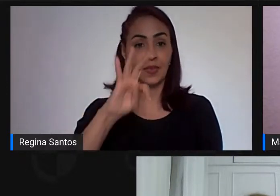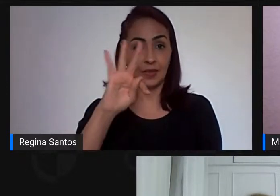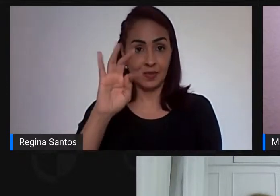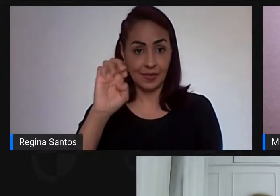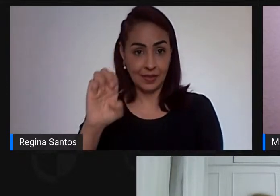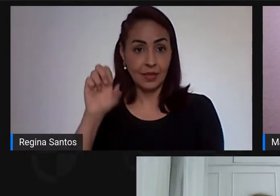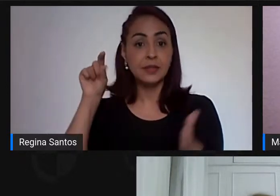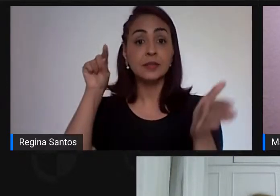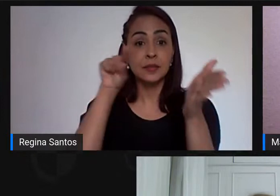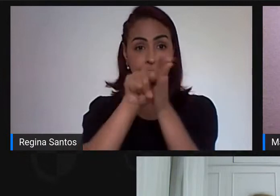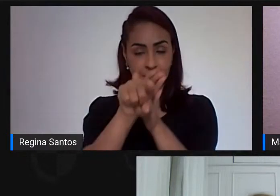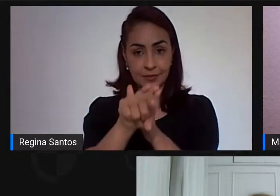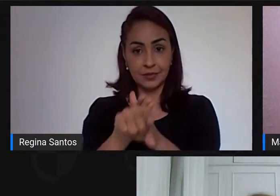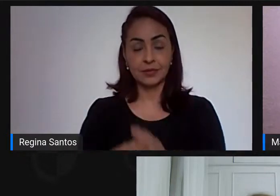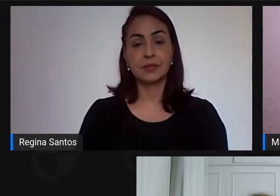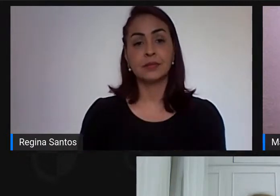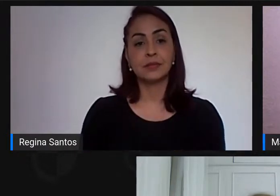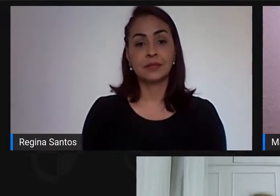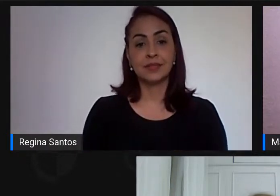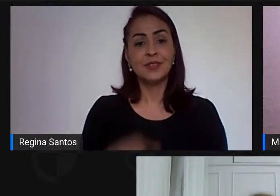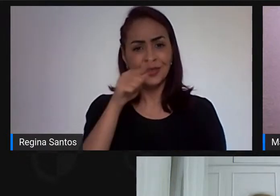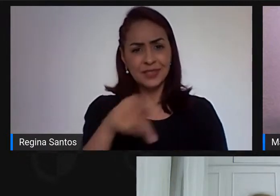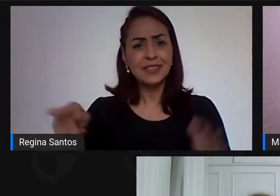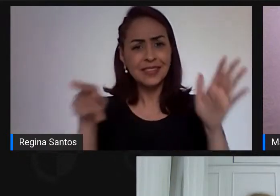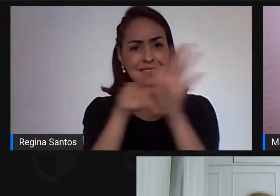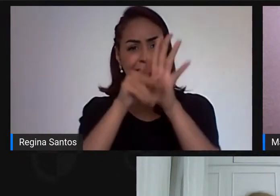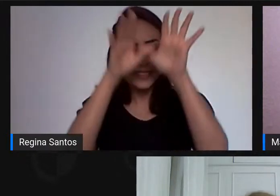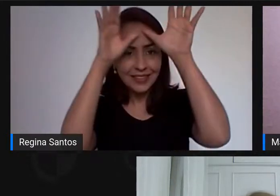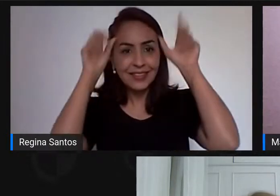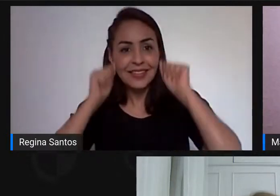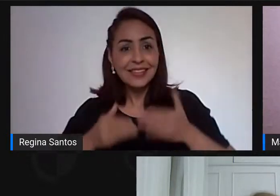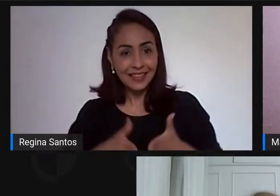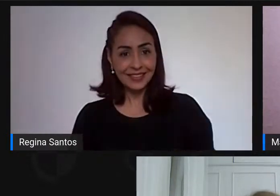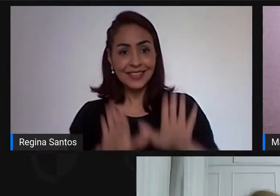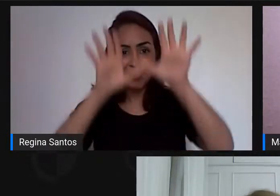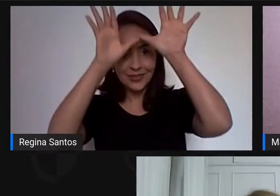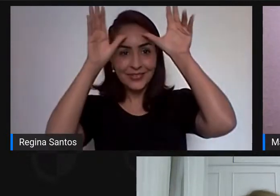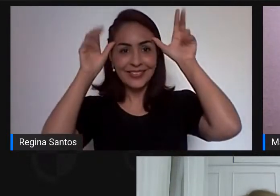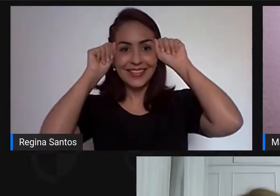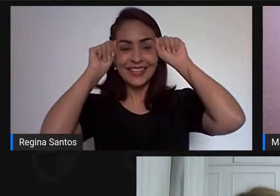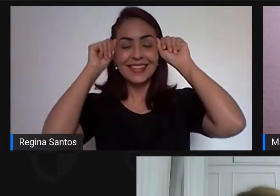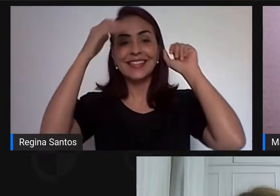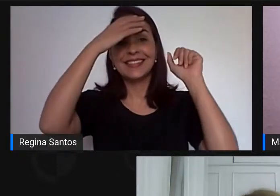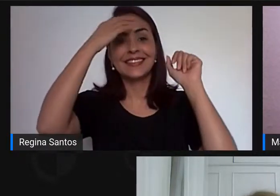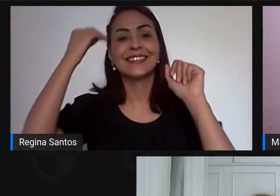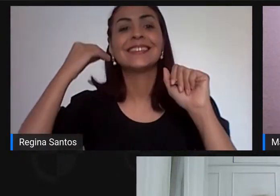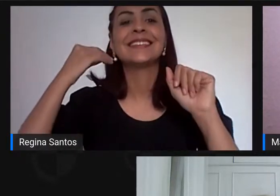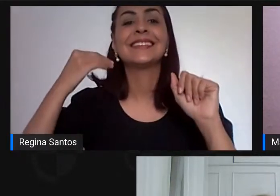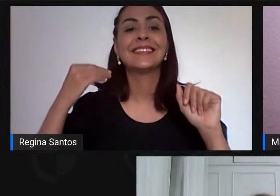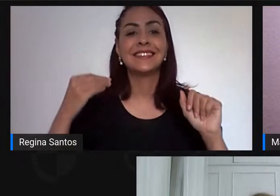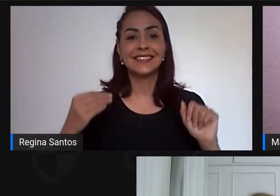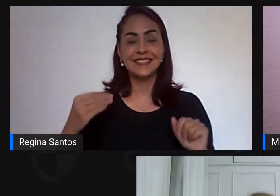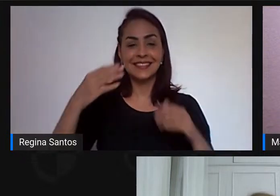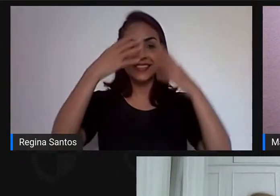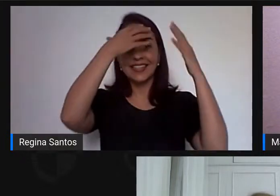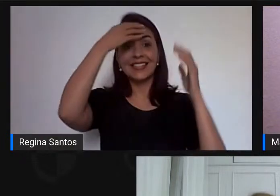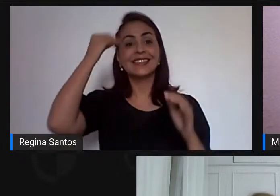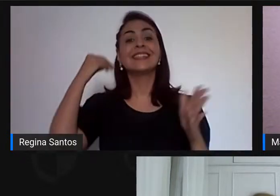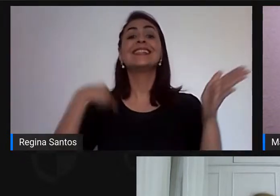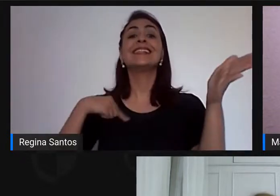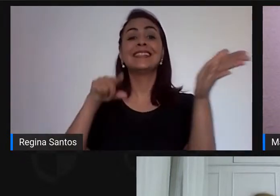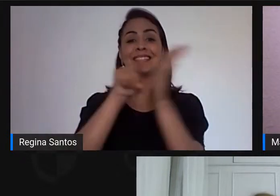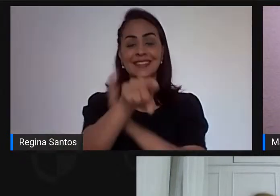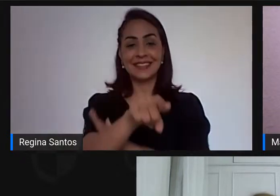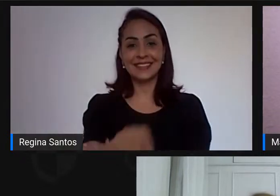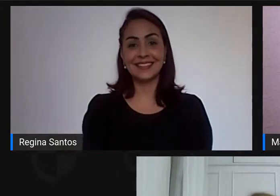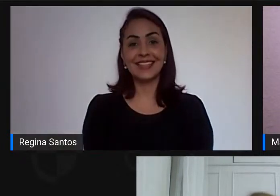eu estou querendo saber se você é criana, né? Eu esqueci de perguntar isso. E o pessoal quer saber qual a